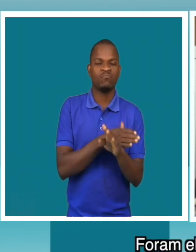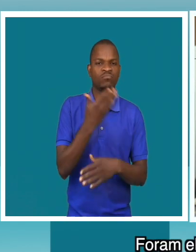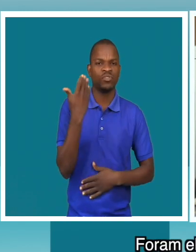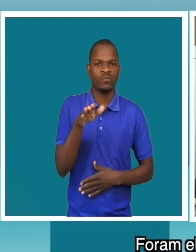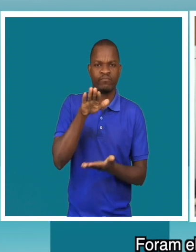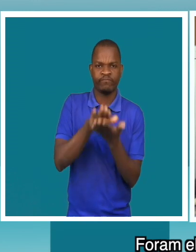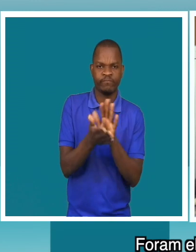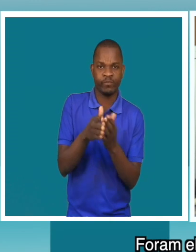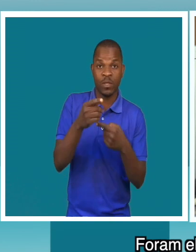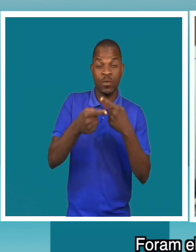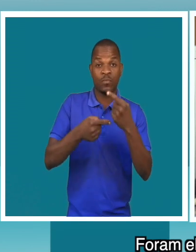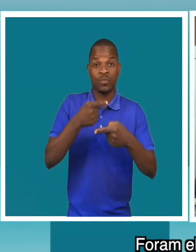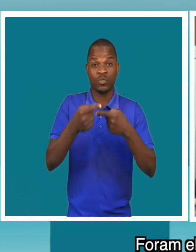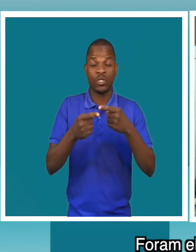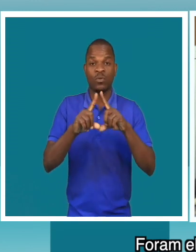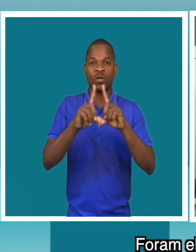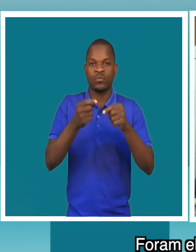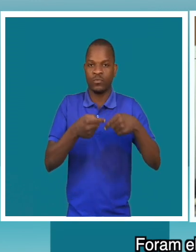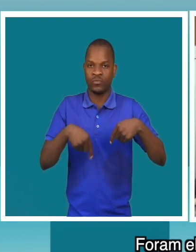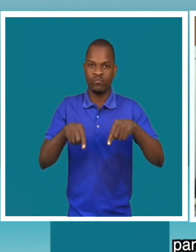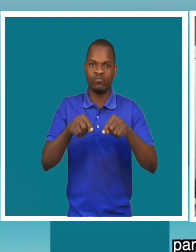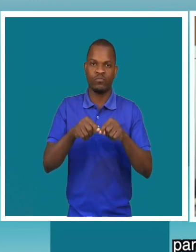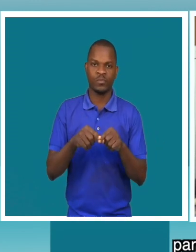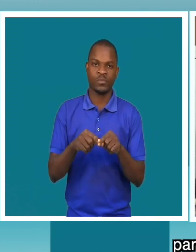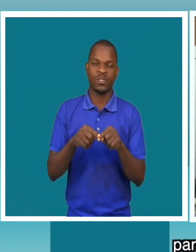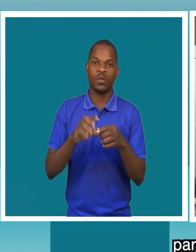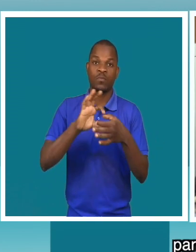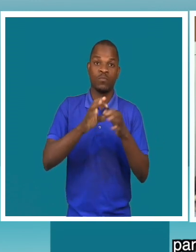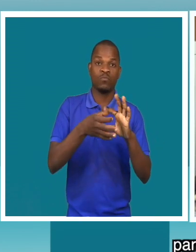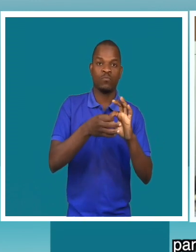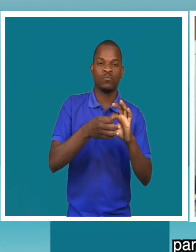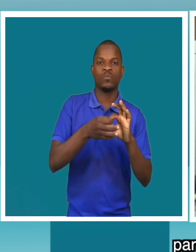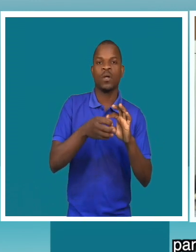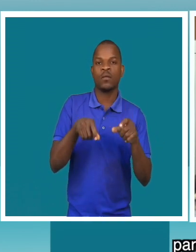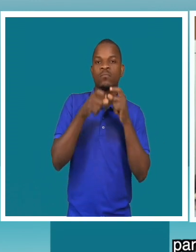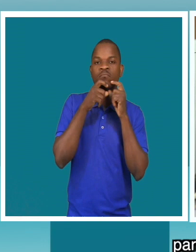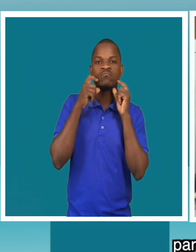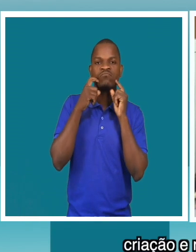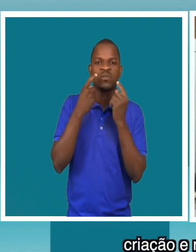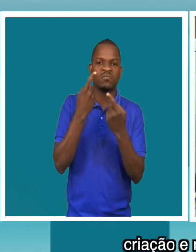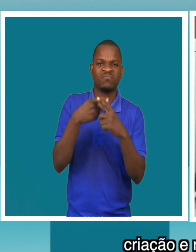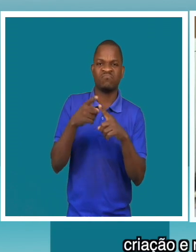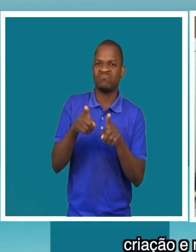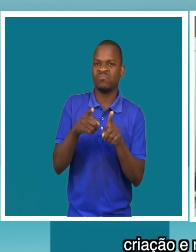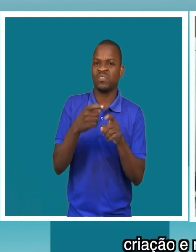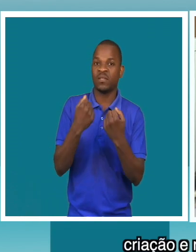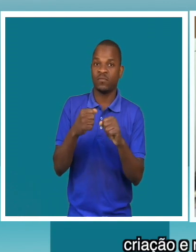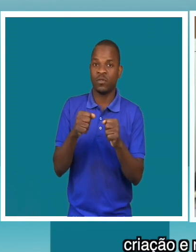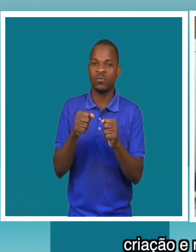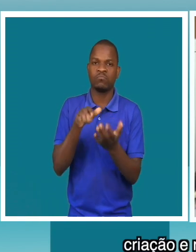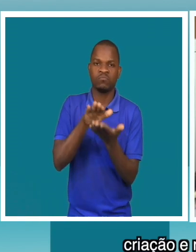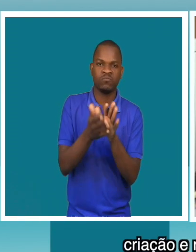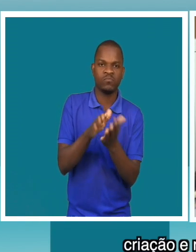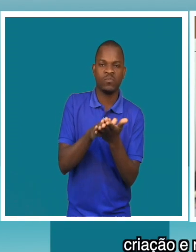elaborados vários projetos do Comitê Paralímpico de Moçambique para a realização de várias atividades de formação criação e montagem a nível